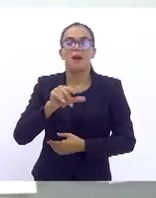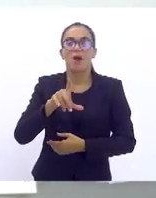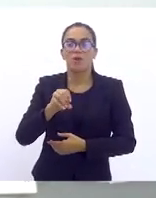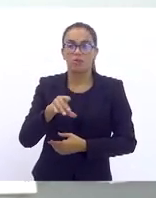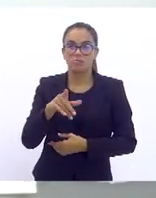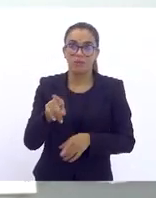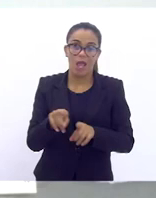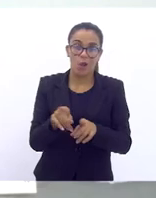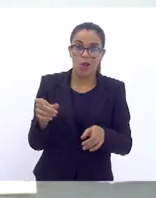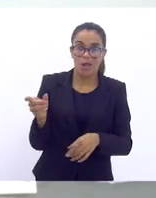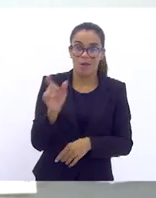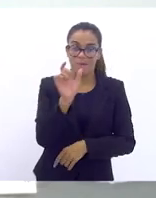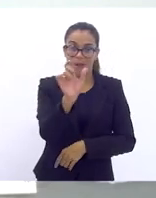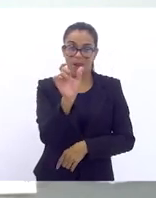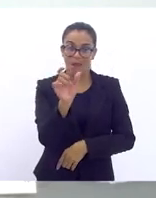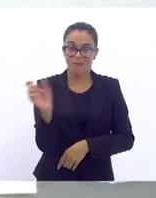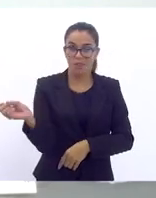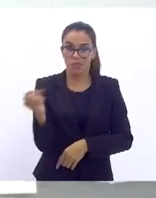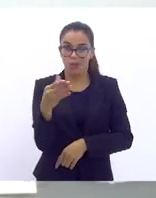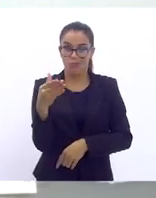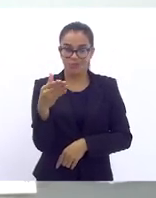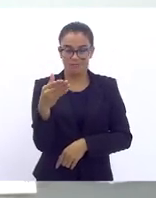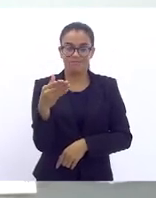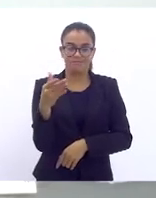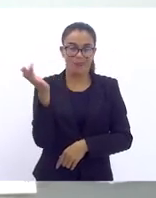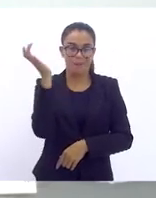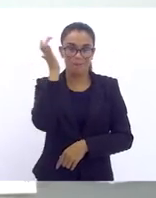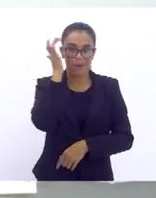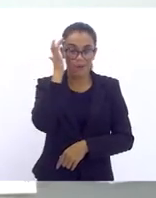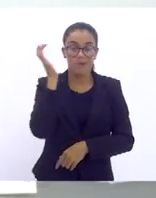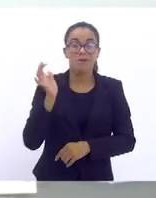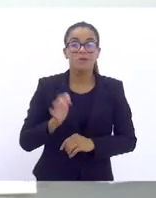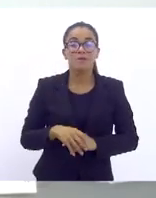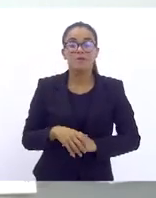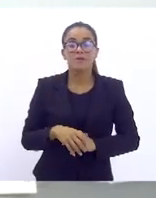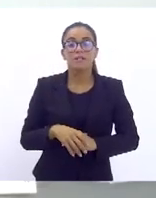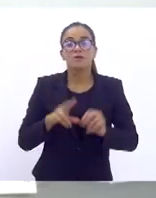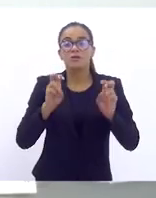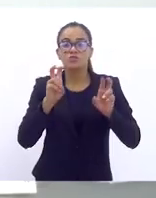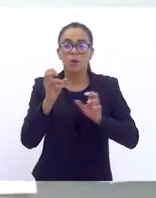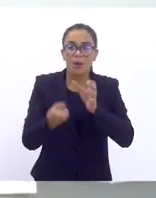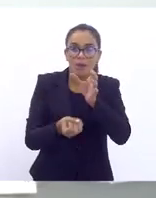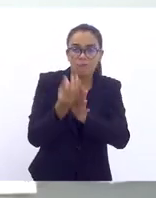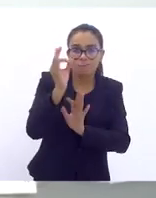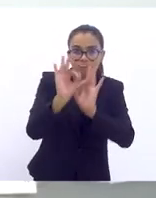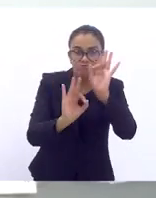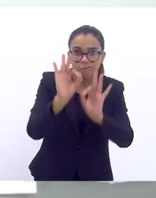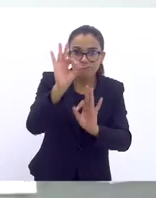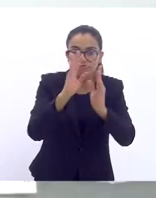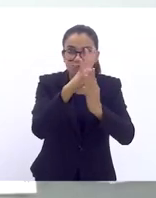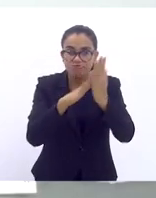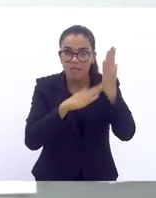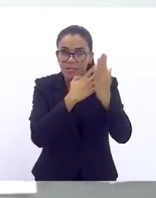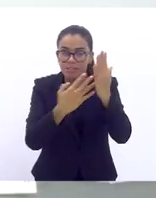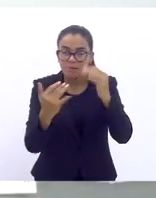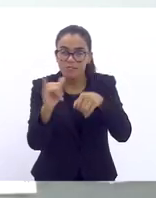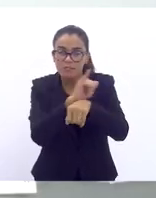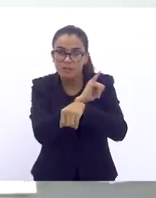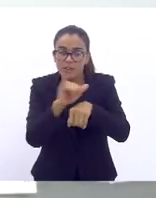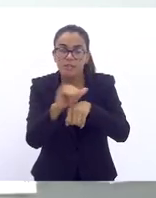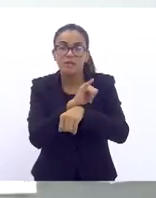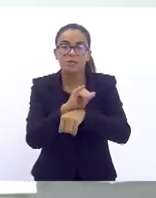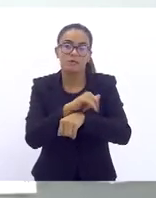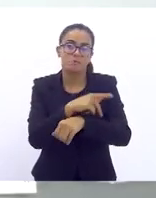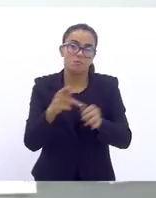da moda com essa apresentação do arcabouço do planejamento estratégico para